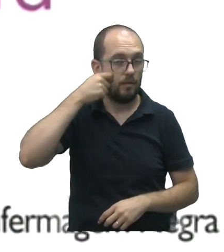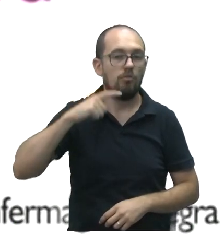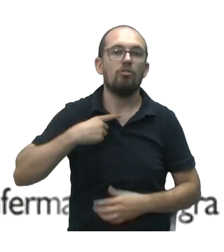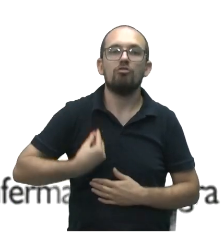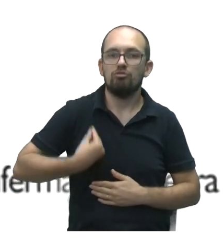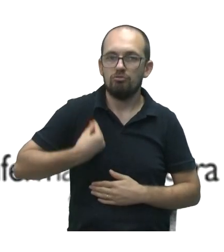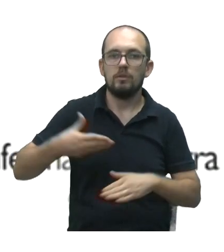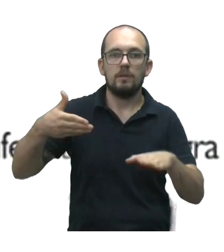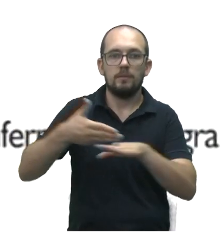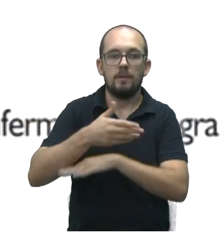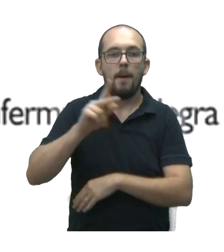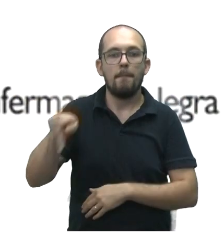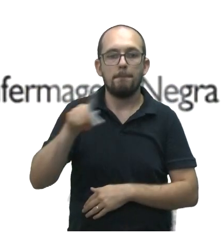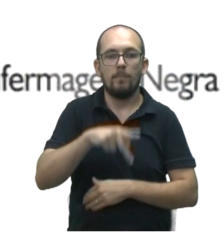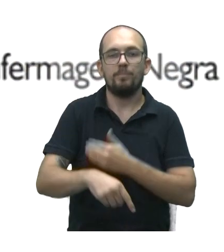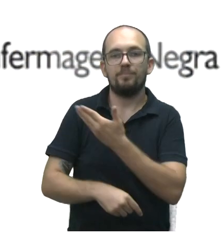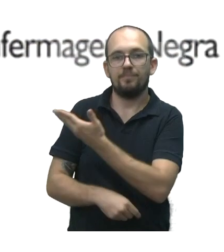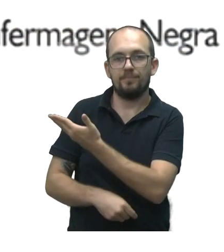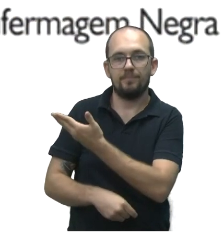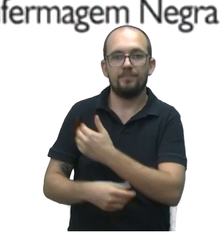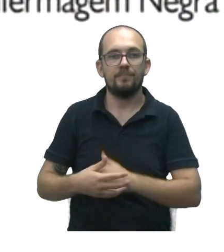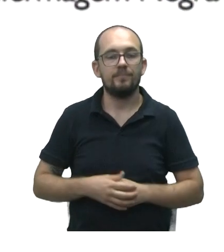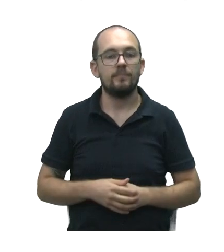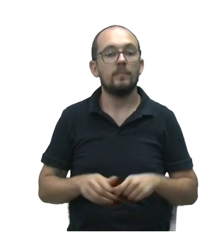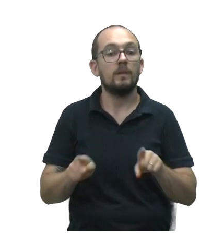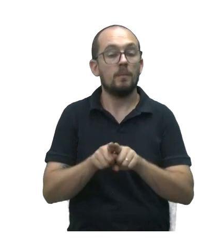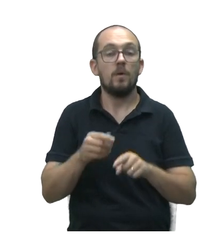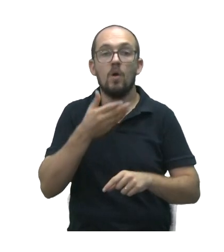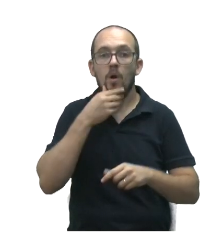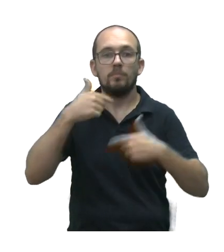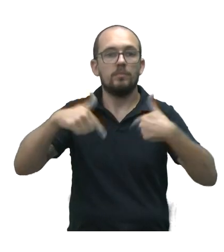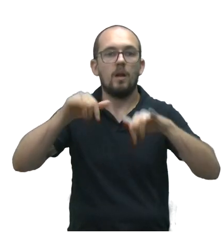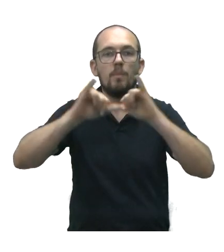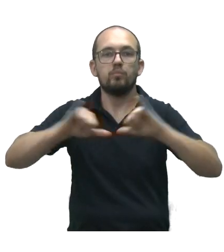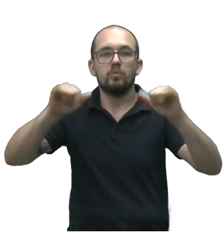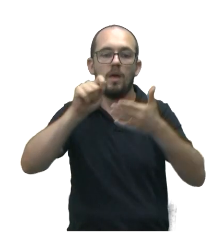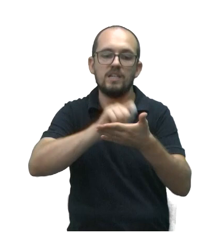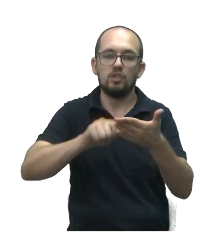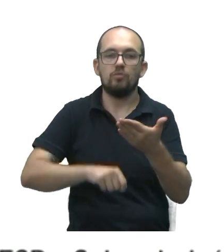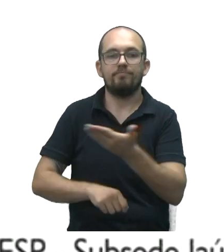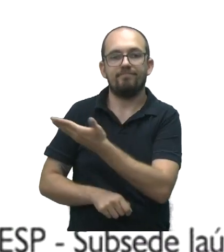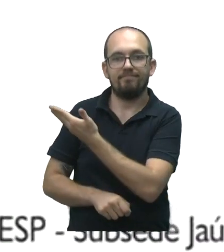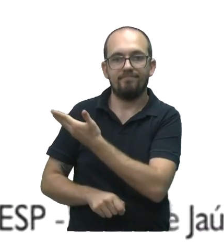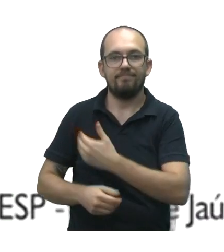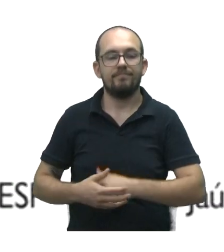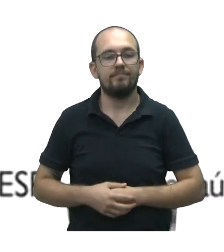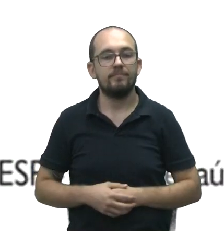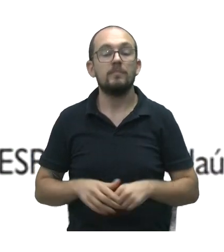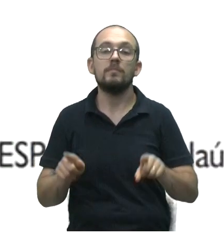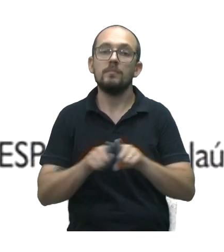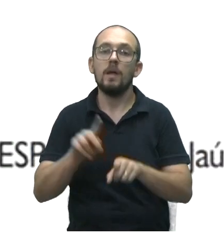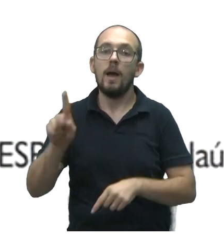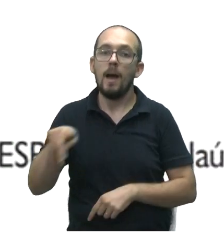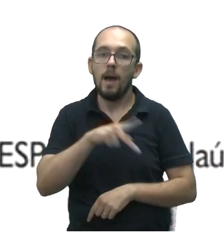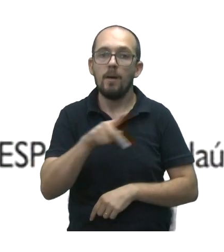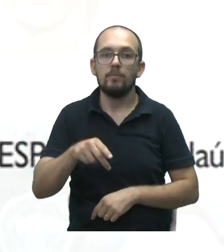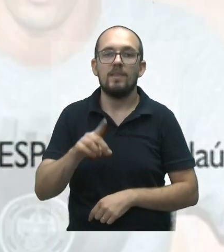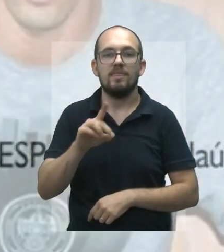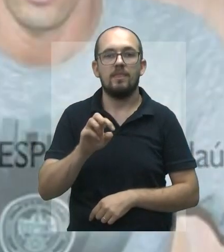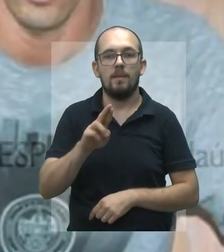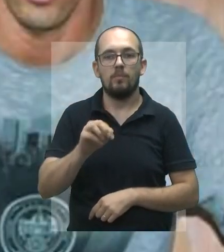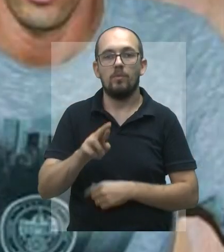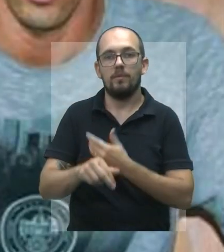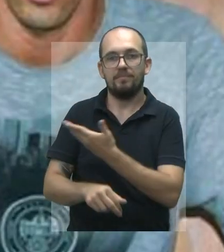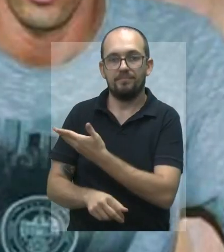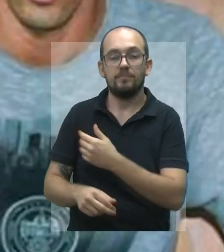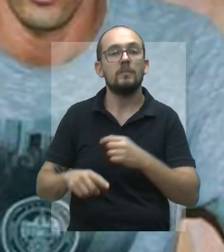da professora Magu Raimundo, do publicitário e escritor Kleber Amaral e da professora Débora Nunes. Depois